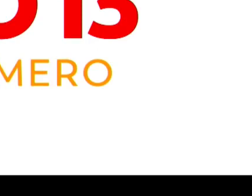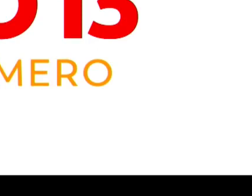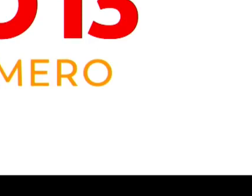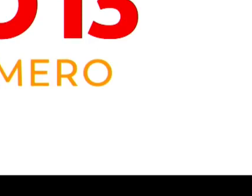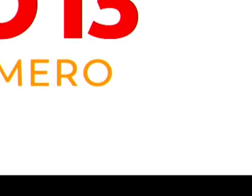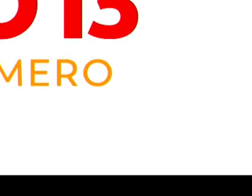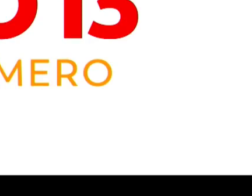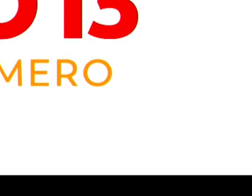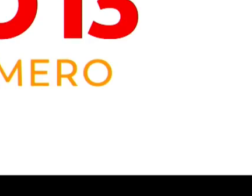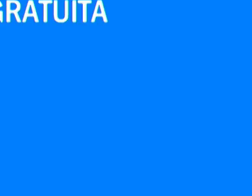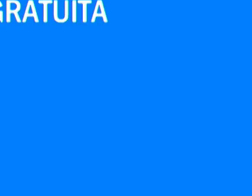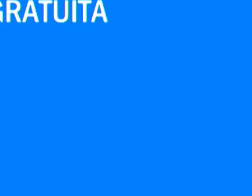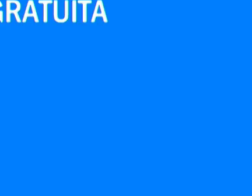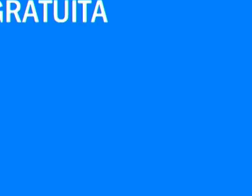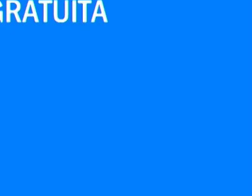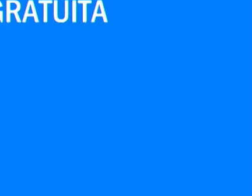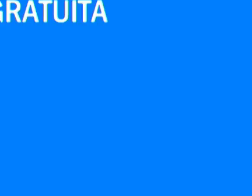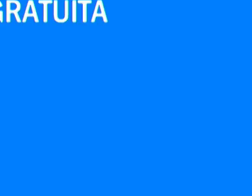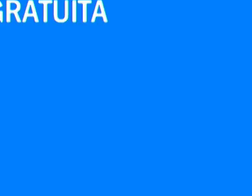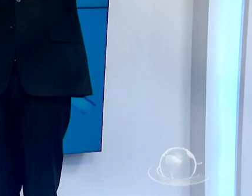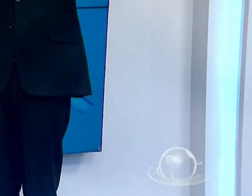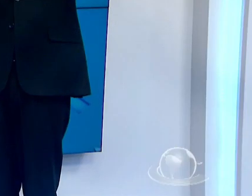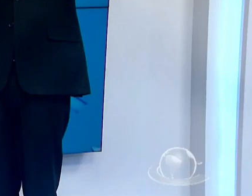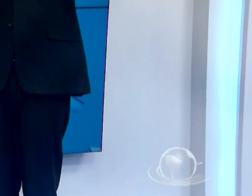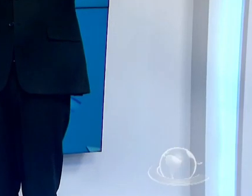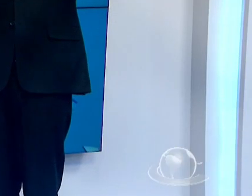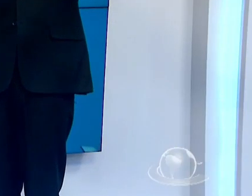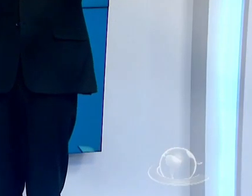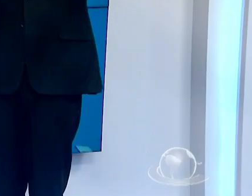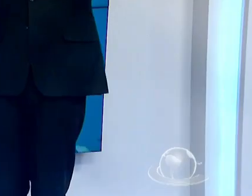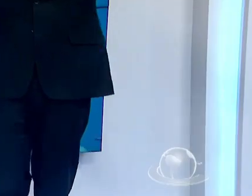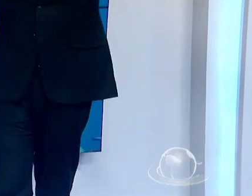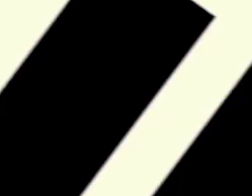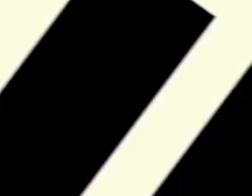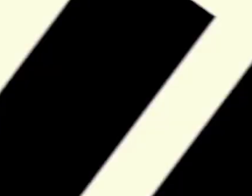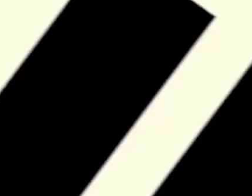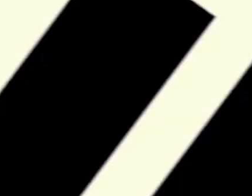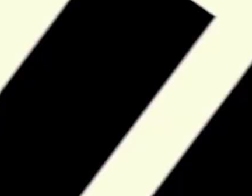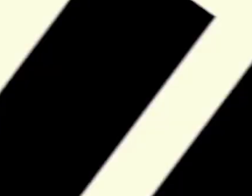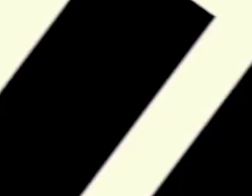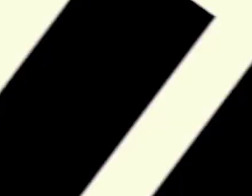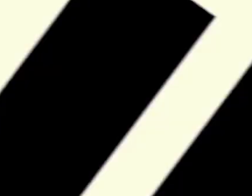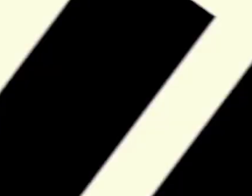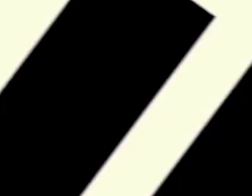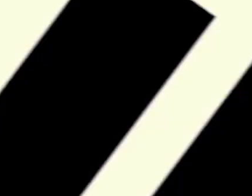já